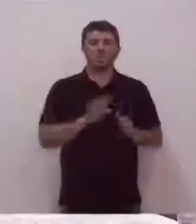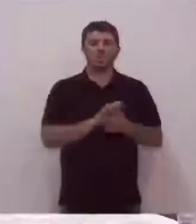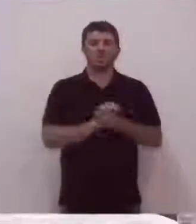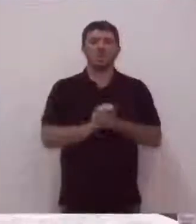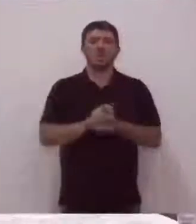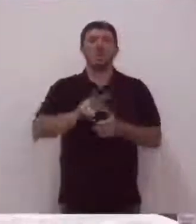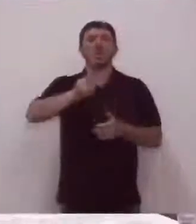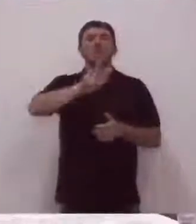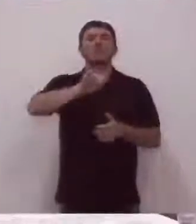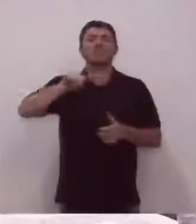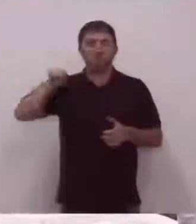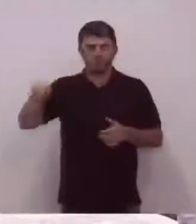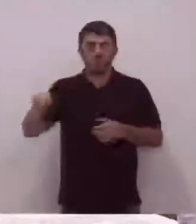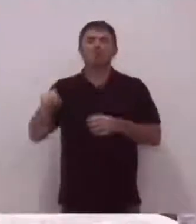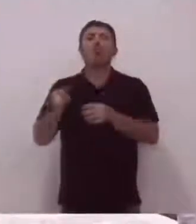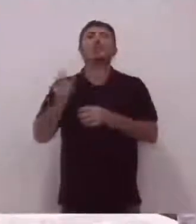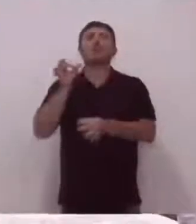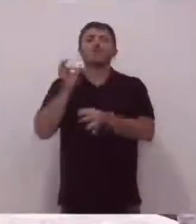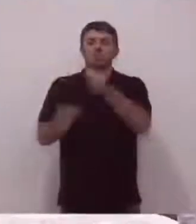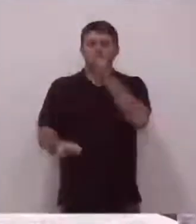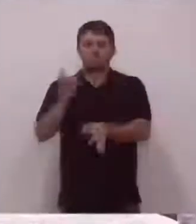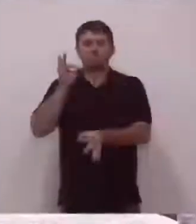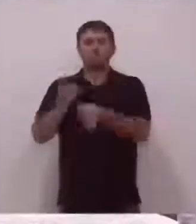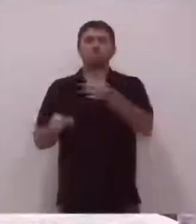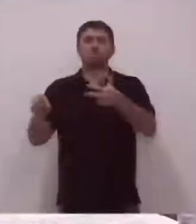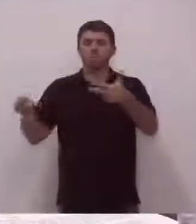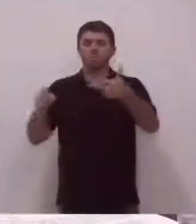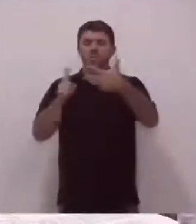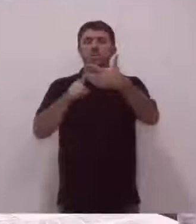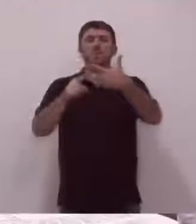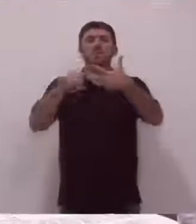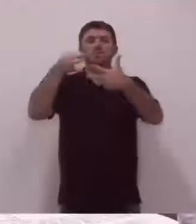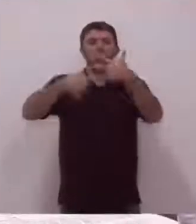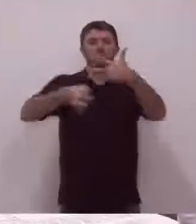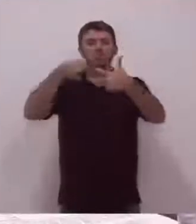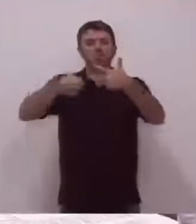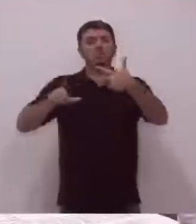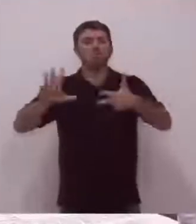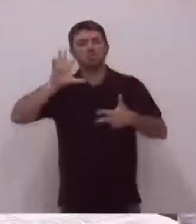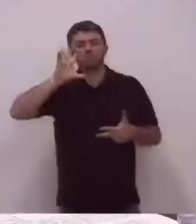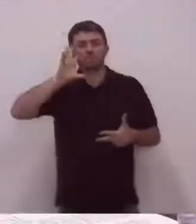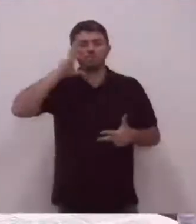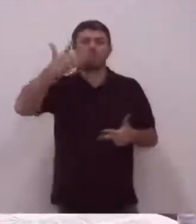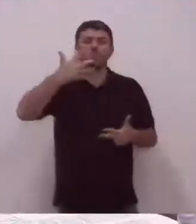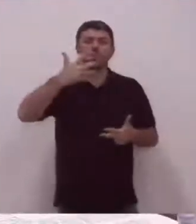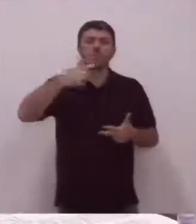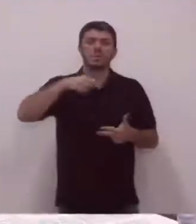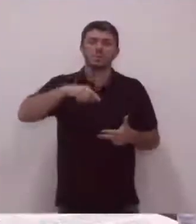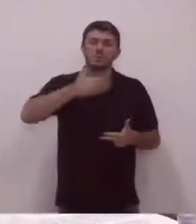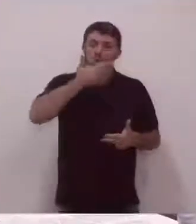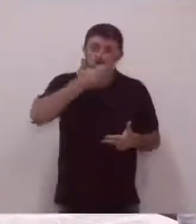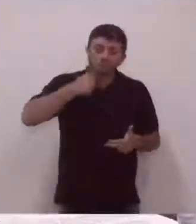pelo Ministério, pela Justiça, né, e que a gente espera que a justiça seja feita. É isso que a gente espera para a nossa cidade.